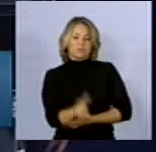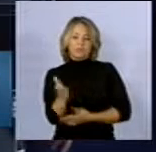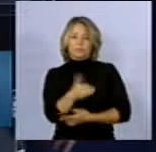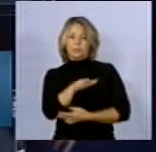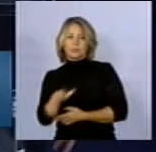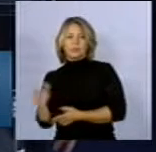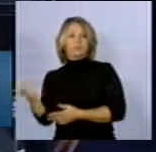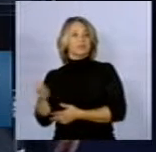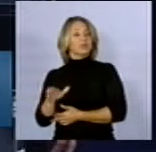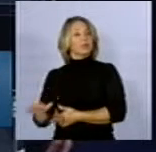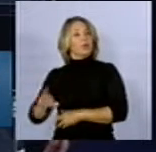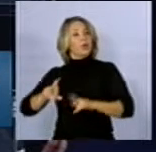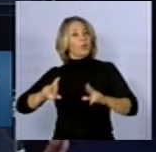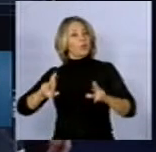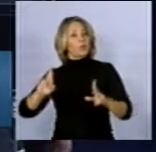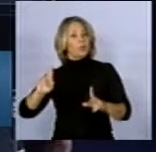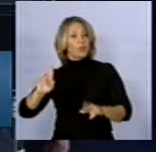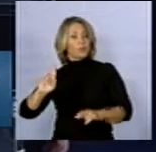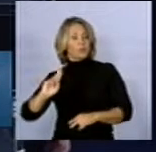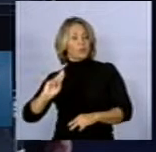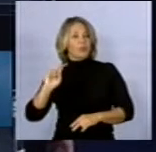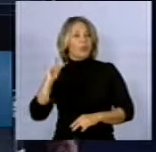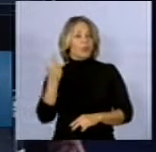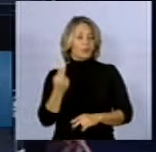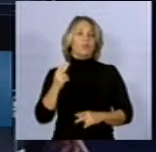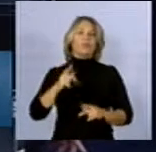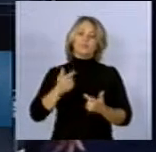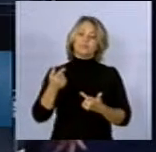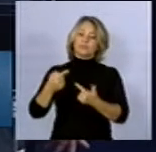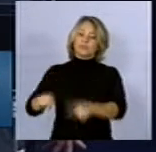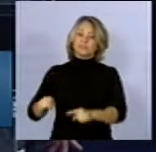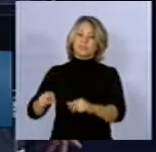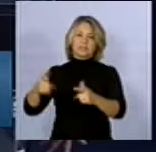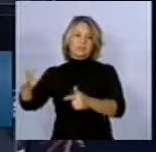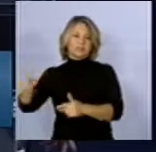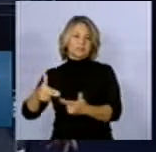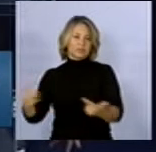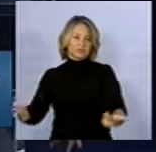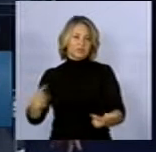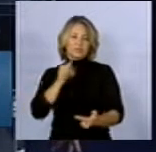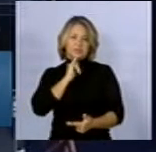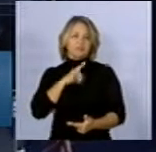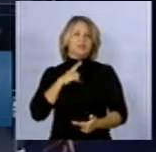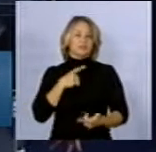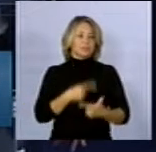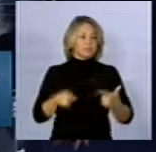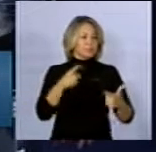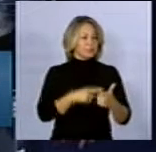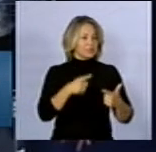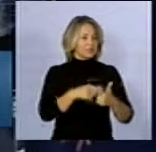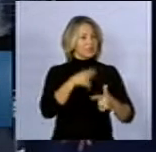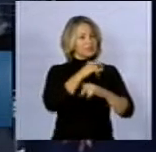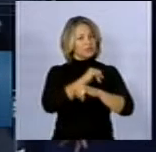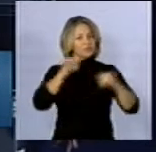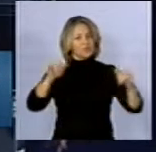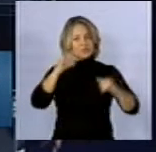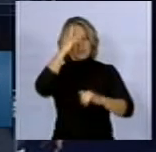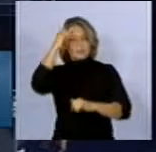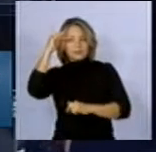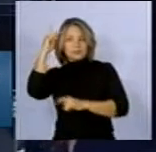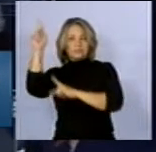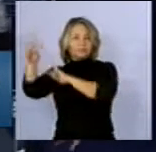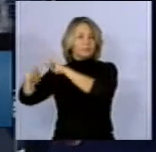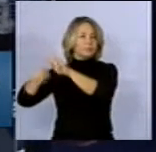ao contrário de alguma coisa que pode ser provado consistentemente. Temos, então, um problema de informação para o público